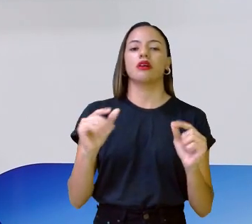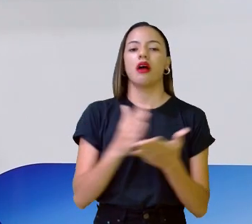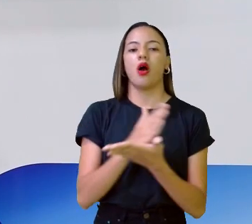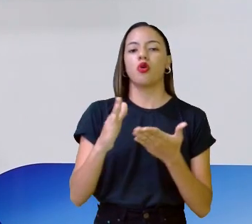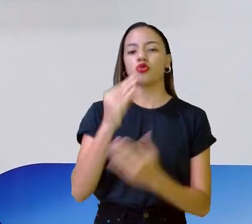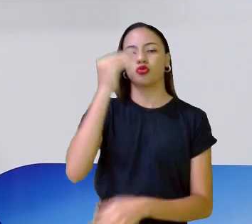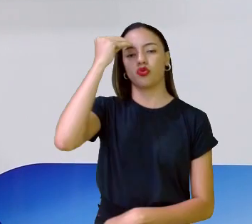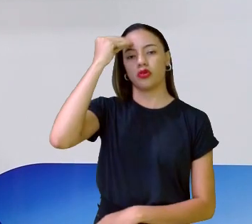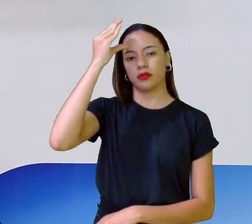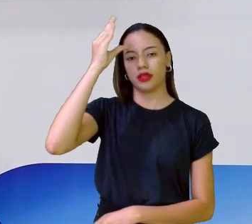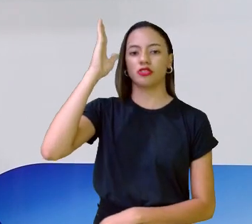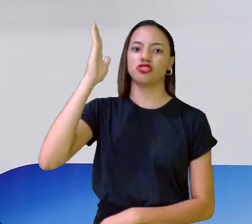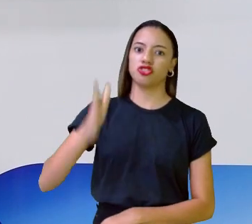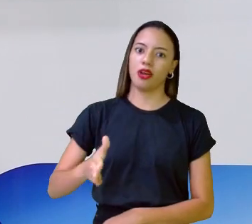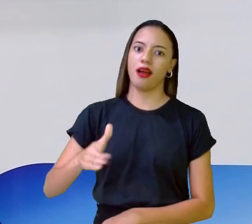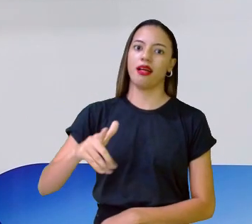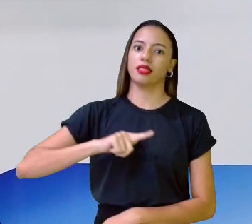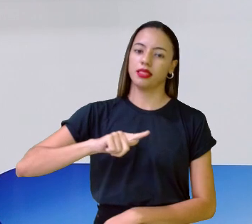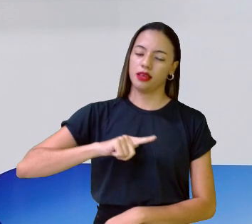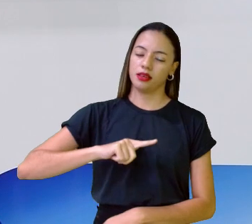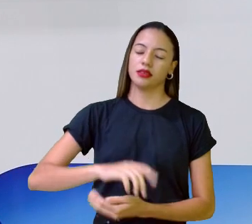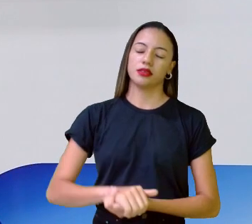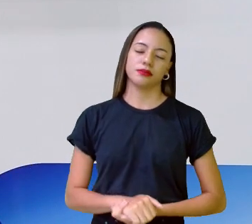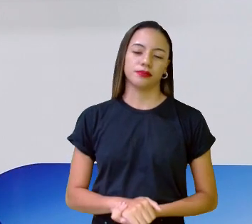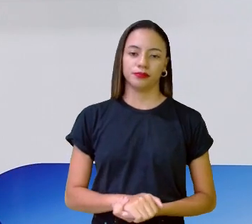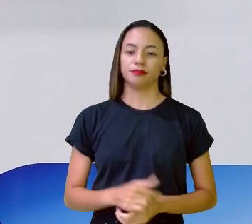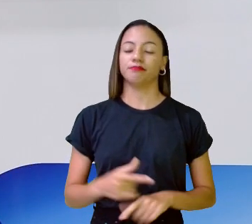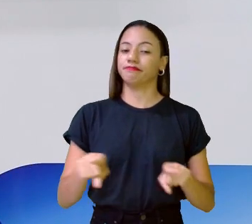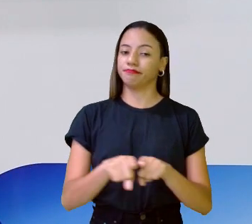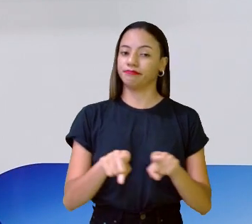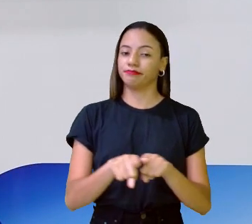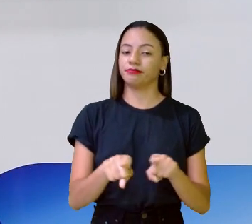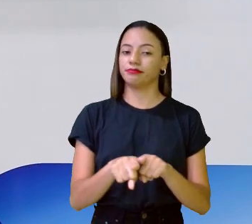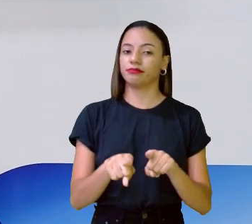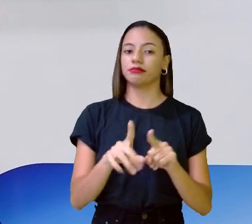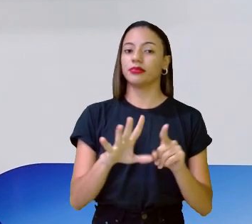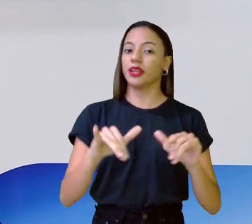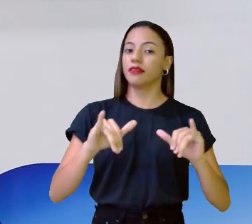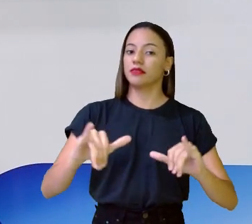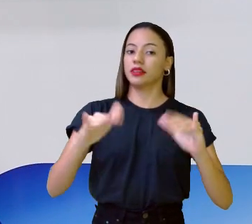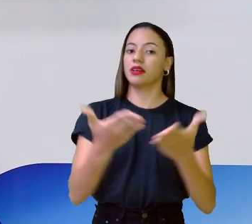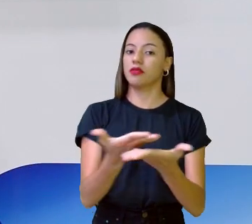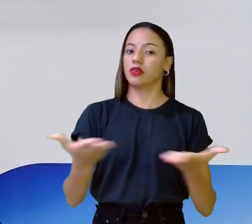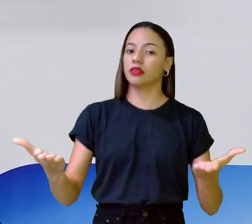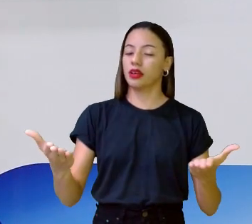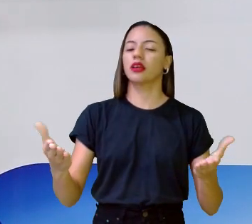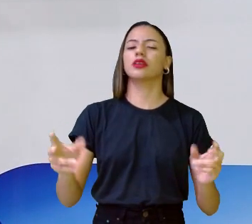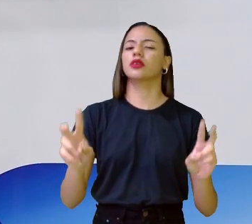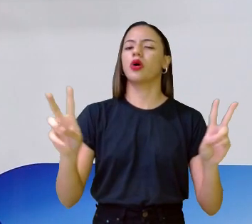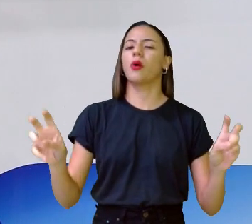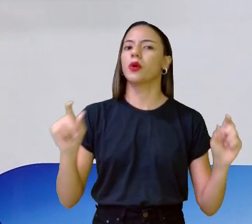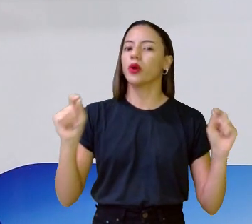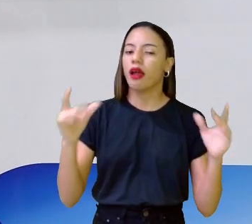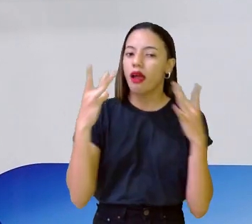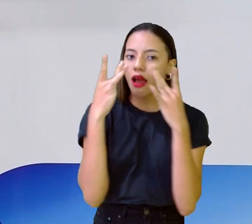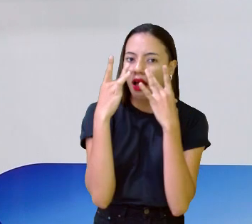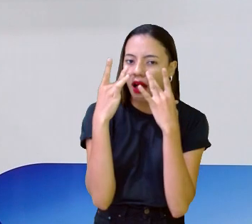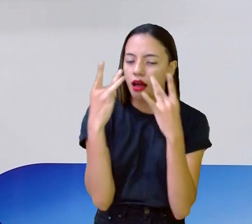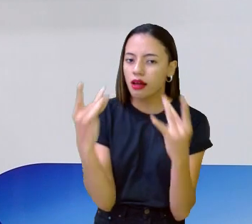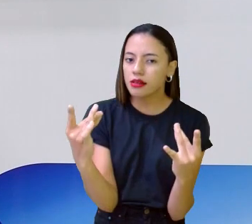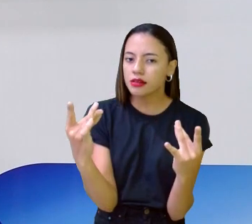já existem, não é? E vamos também, não é? Alertar vocês, não é? Chamar a atenção um